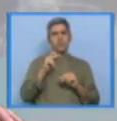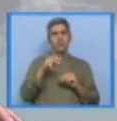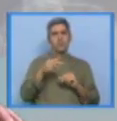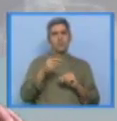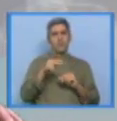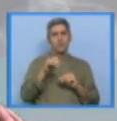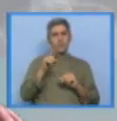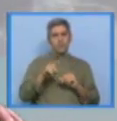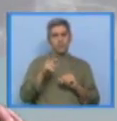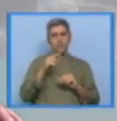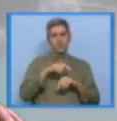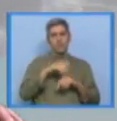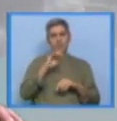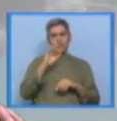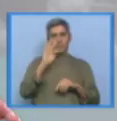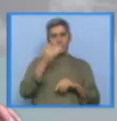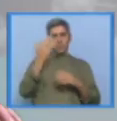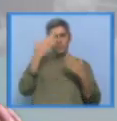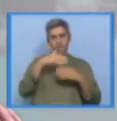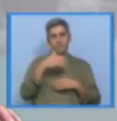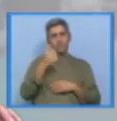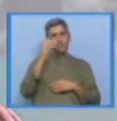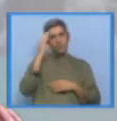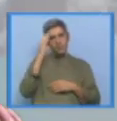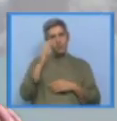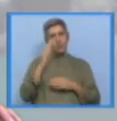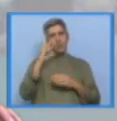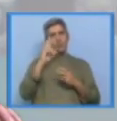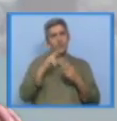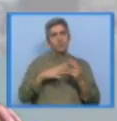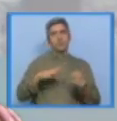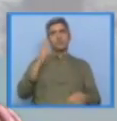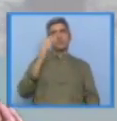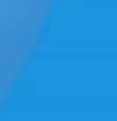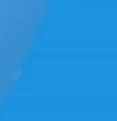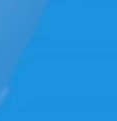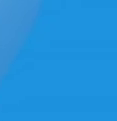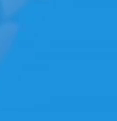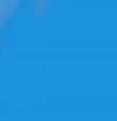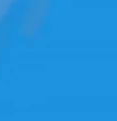forem 22h45. Tenha então uma muito boa tarde, até amanhã, se Deus quiser.